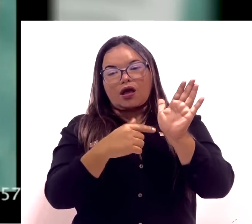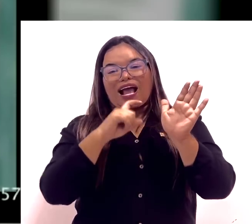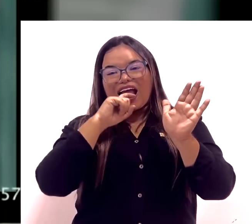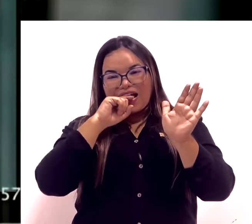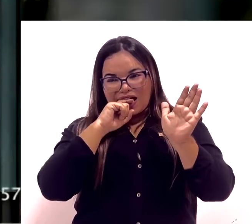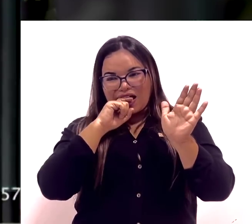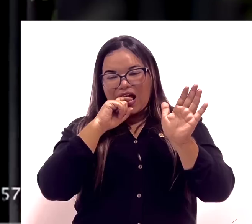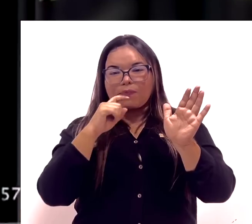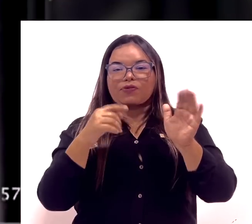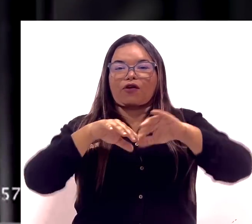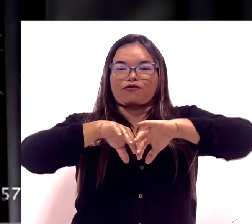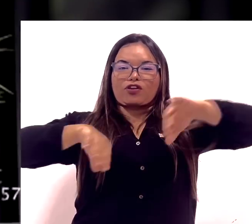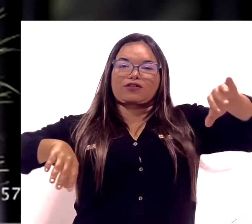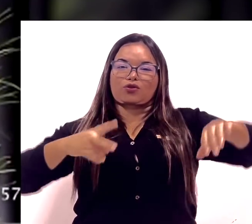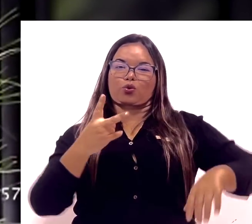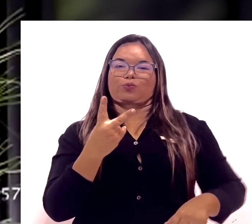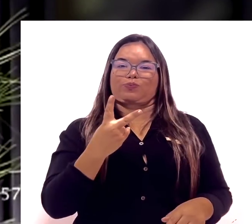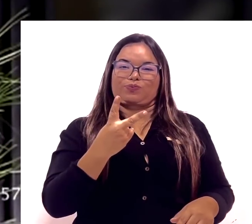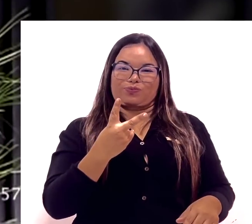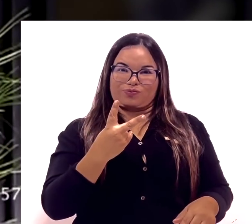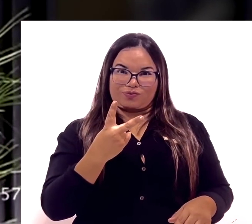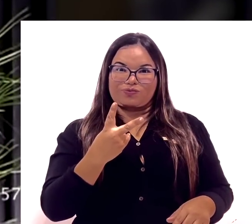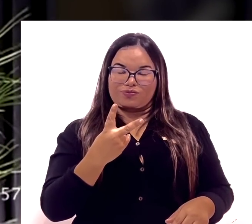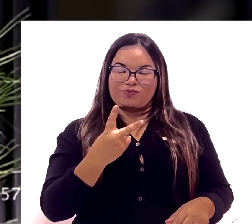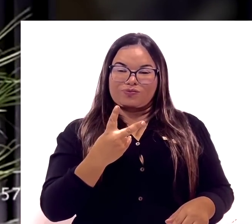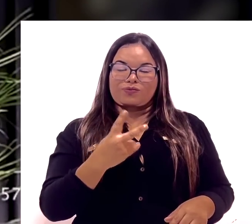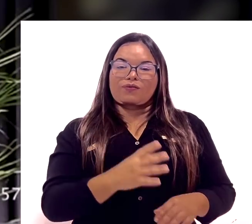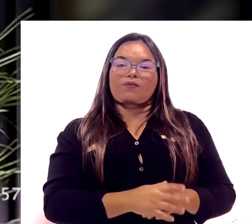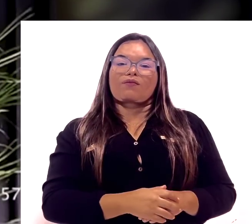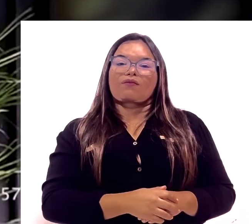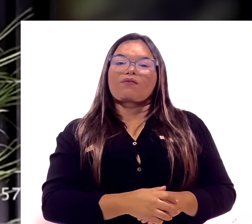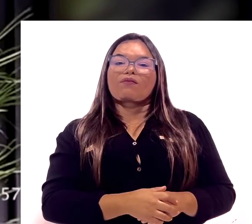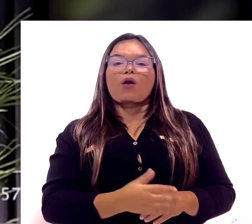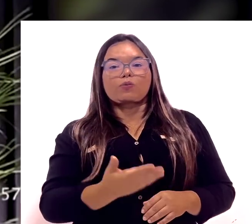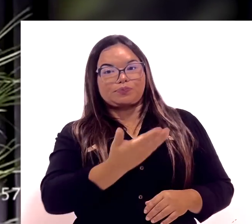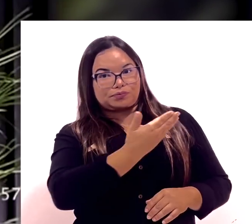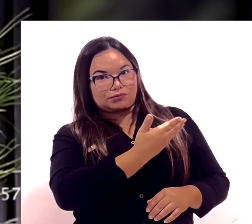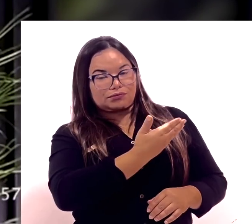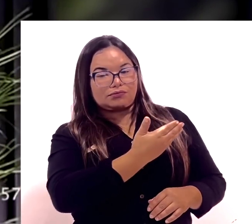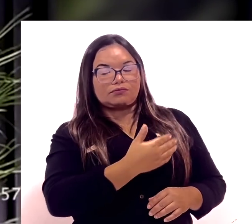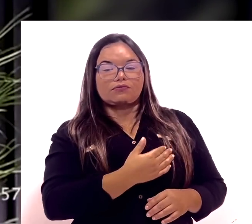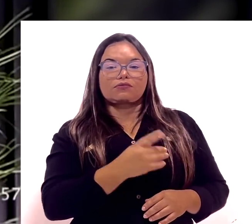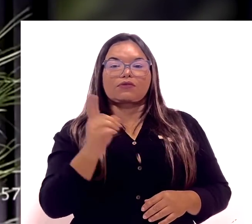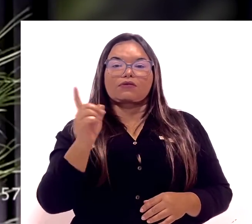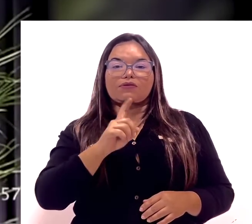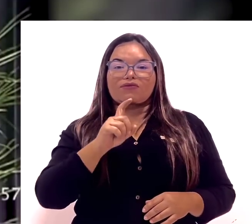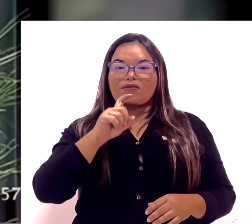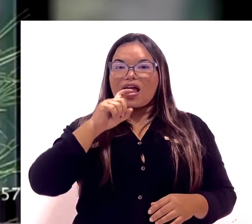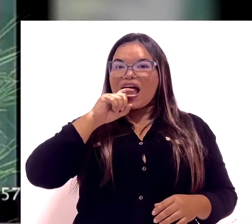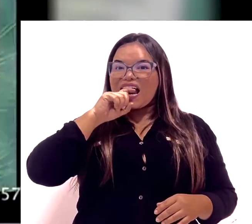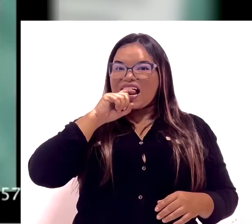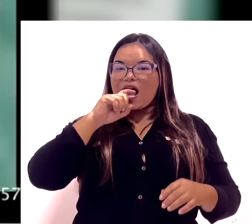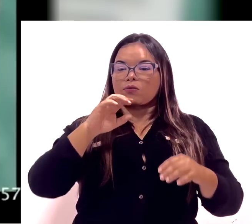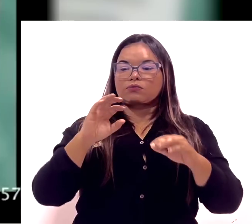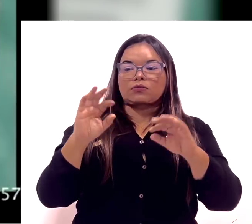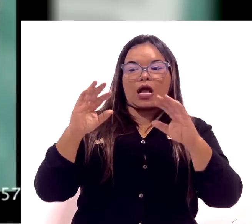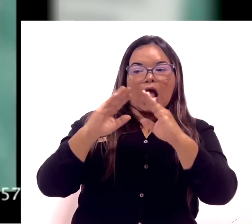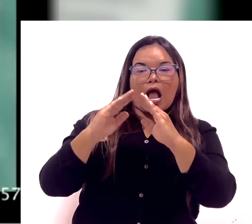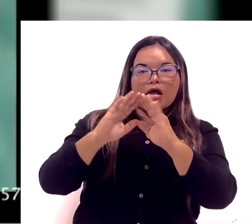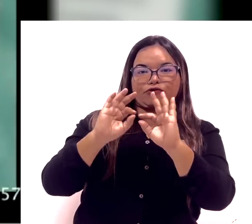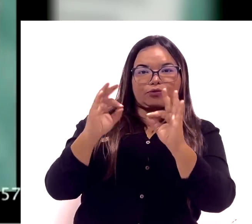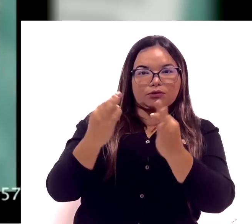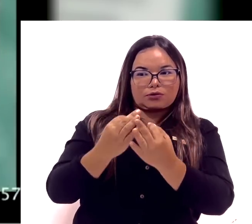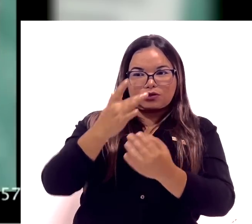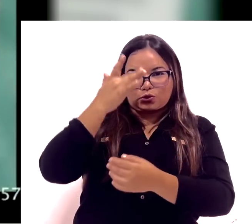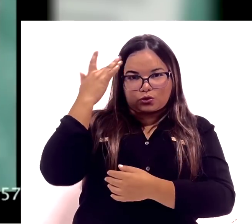próximo. Fascinante. Lembrem-se que este aqui diz: não cobiçarás a casa do teu próximo, não